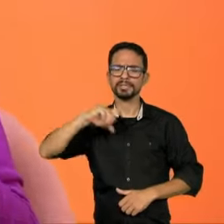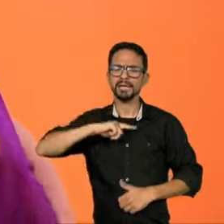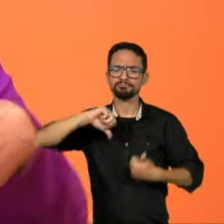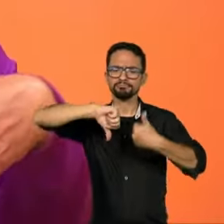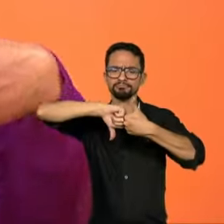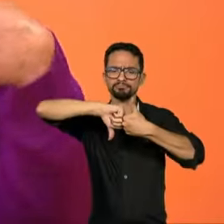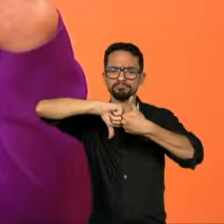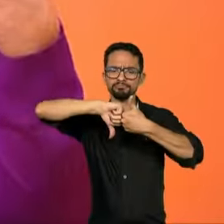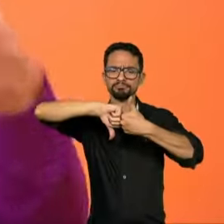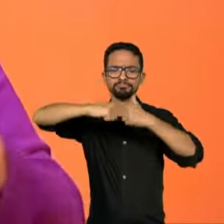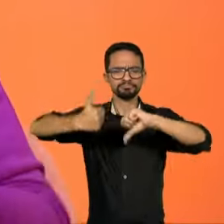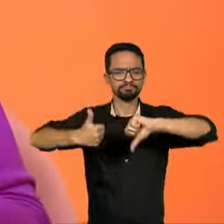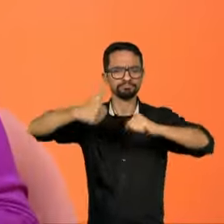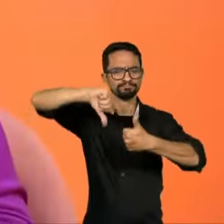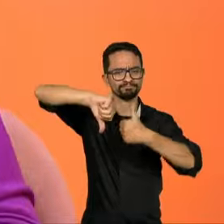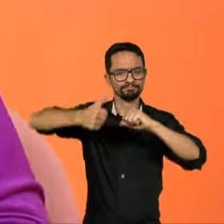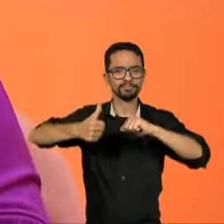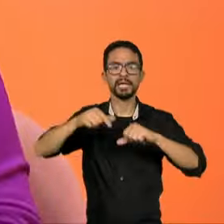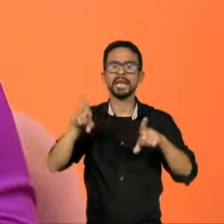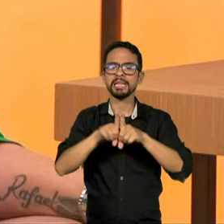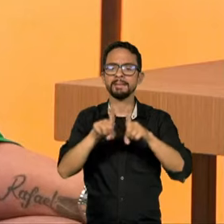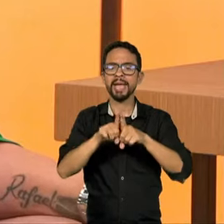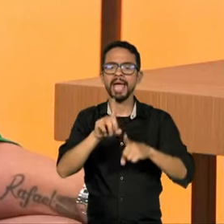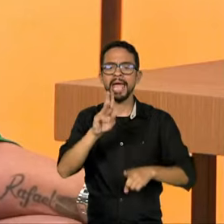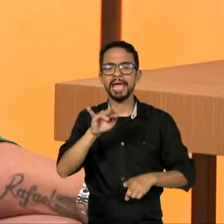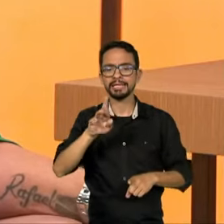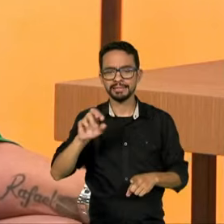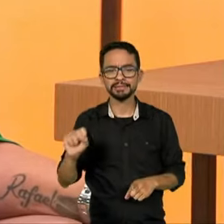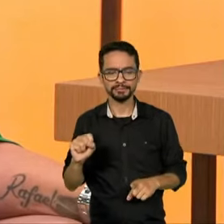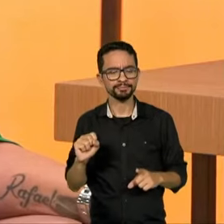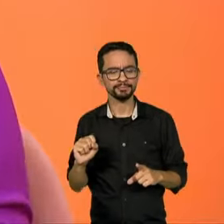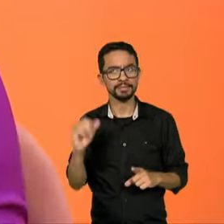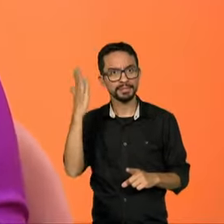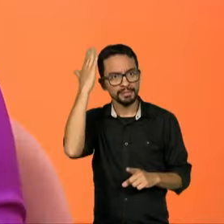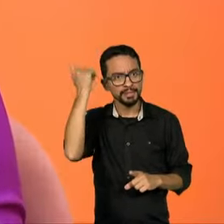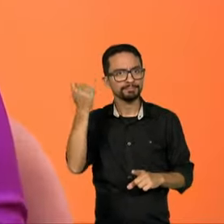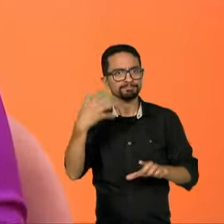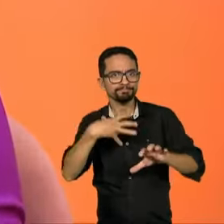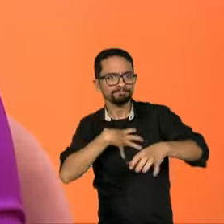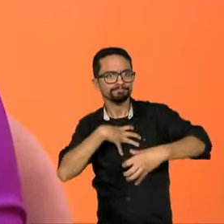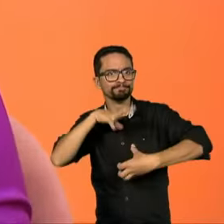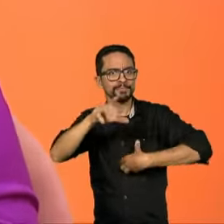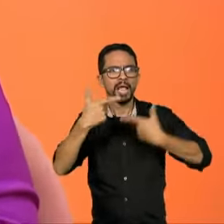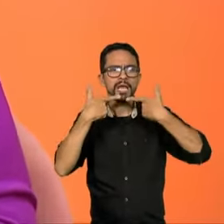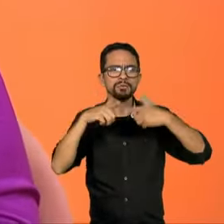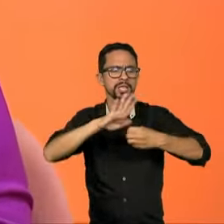news, dos haters, das atrocidades, né? Com que nós temos que lidar com essa linguagem tão